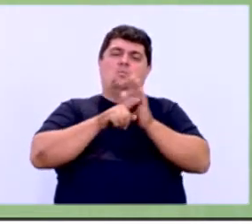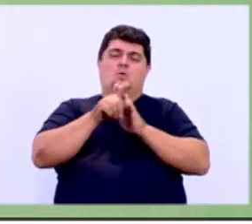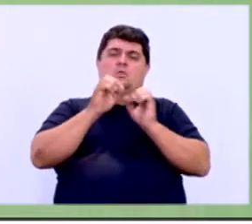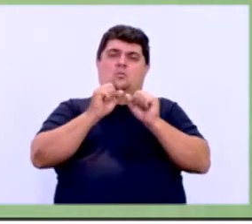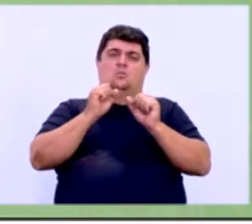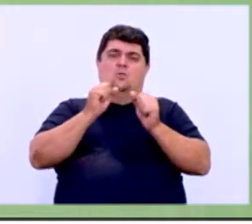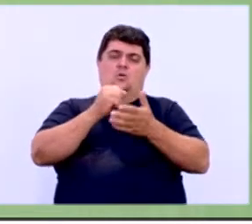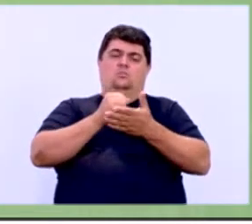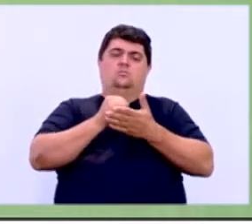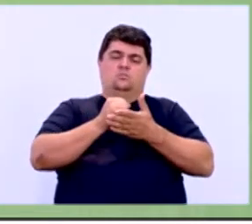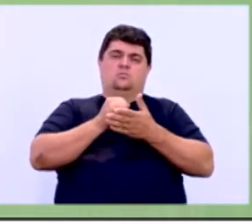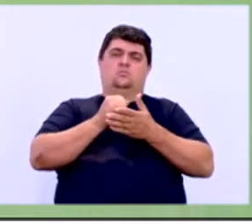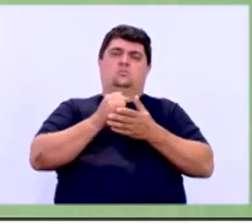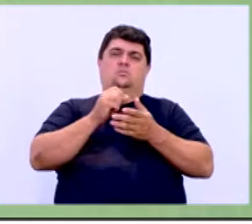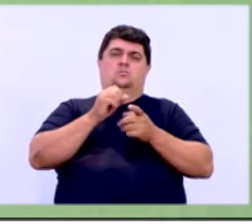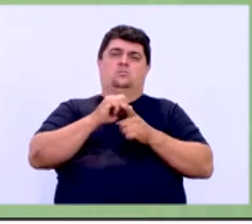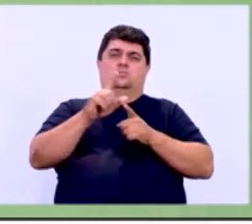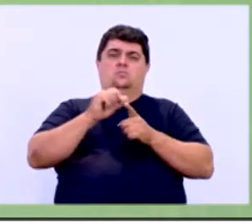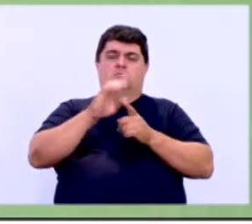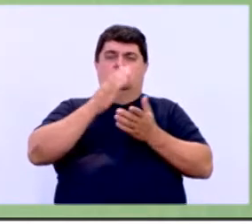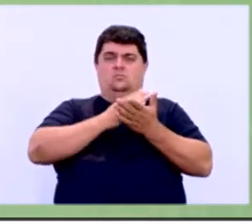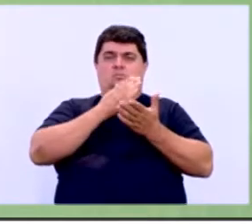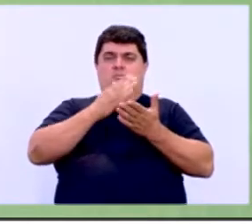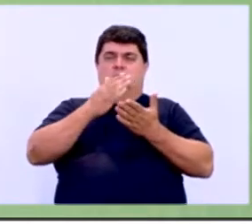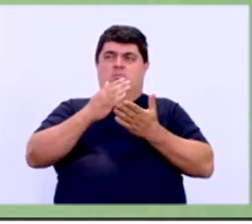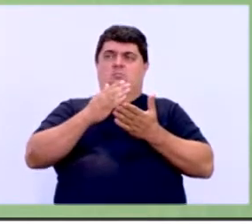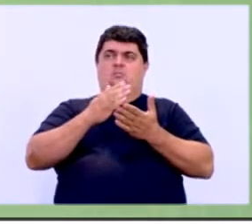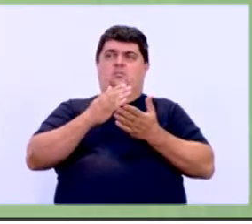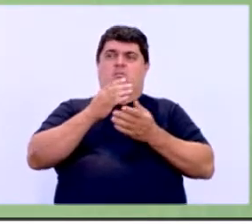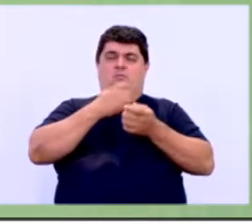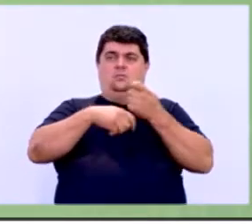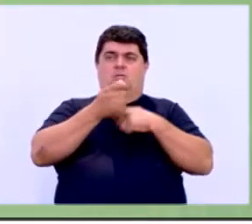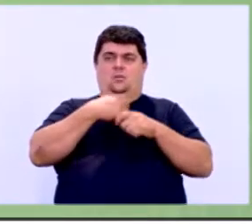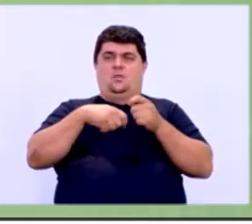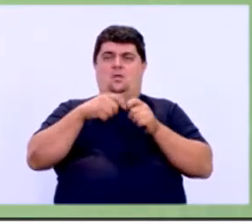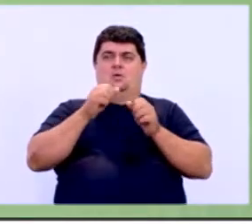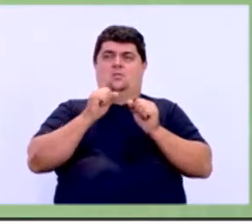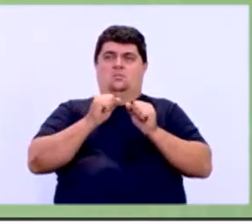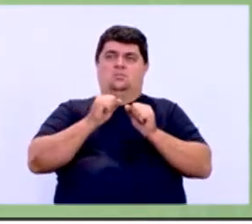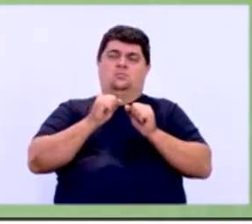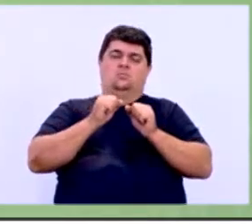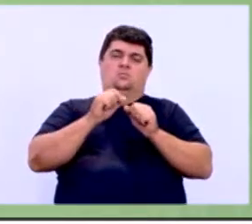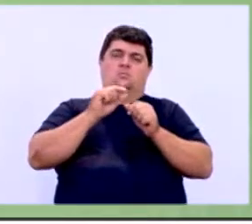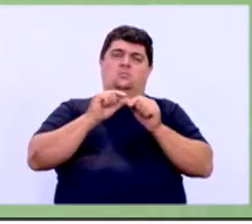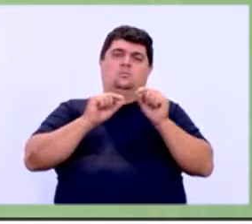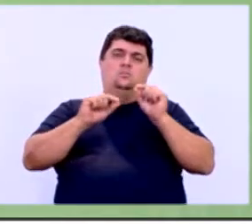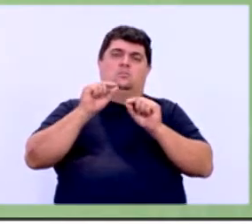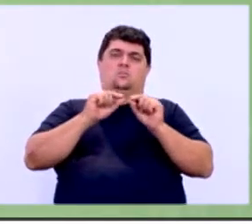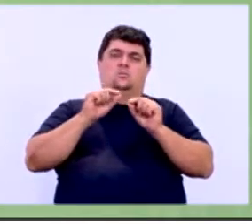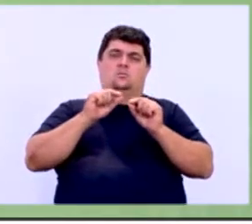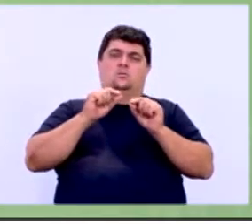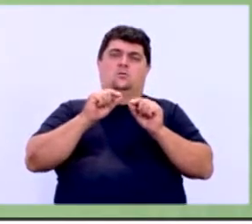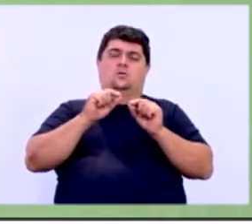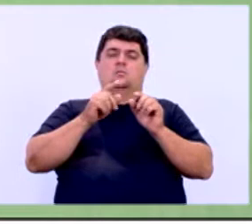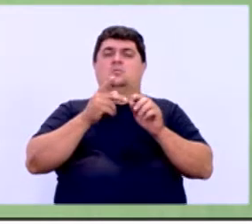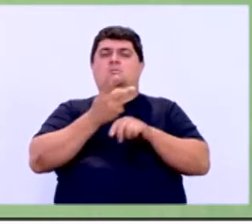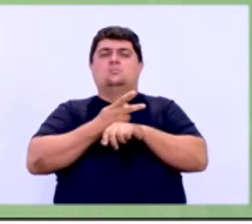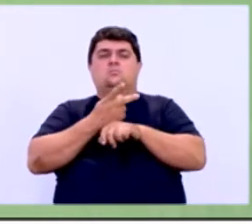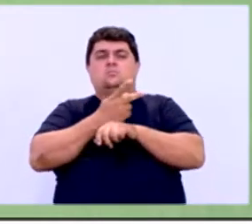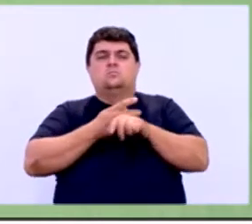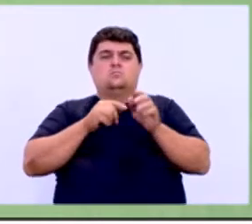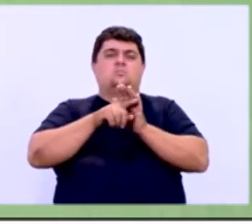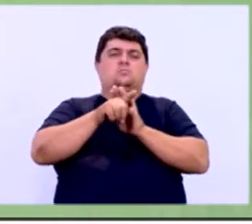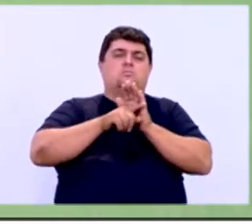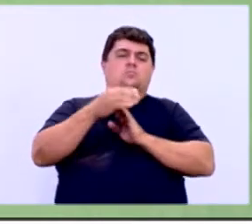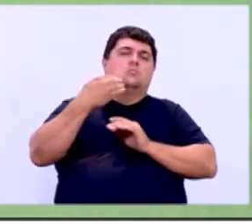influenciar diretamente o financiamento. Agora, o administrador financeiro, né, o gestor financeiro, ele precisa sempre buscar informações